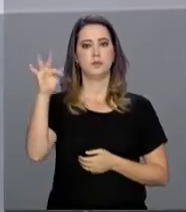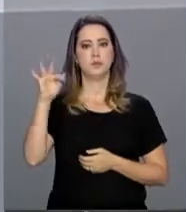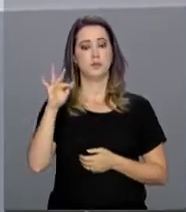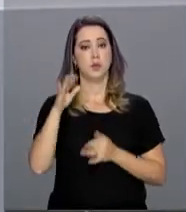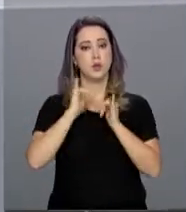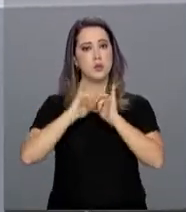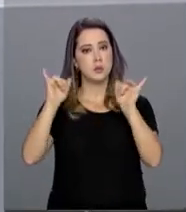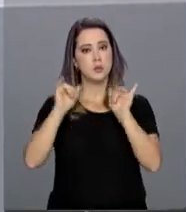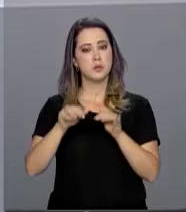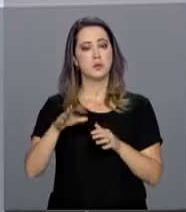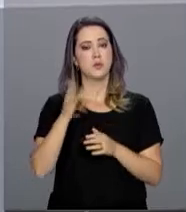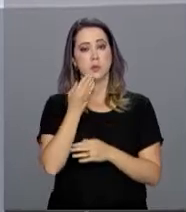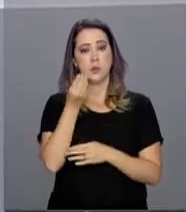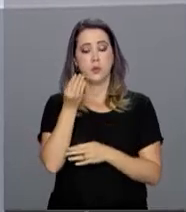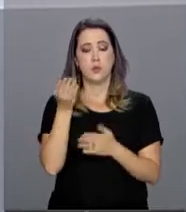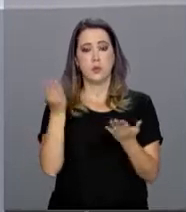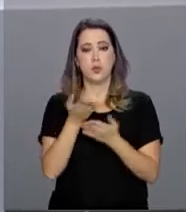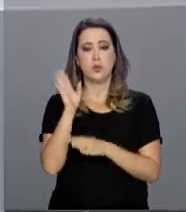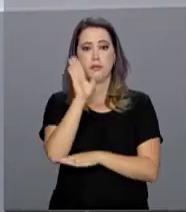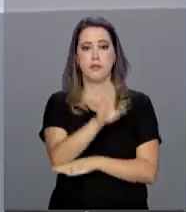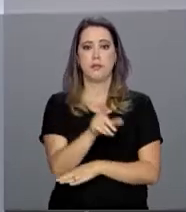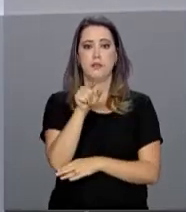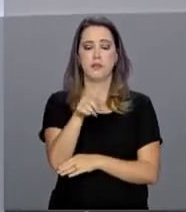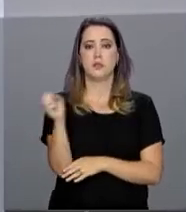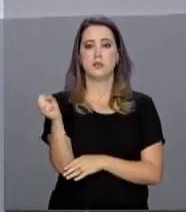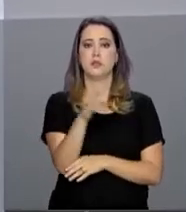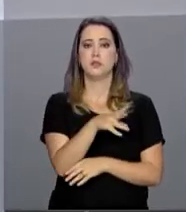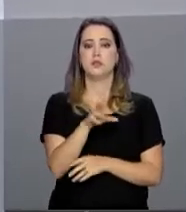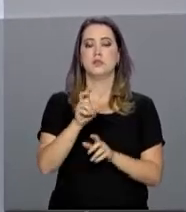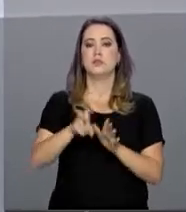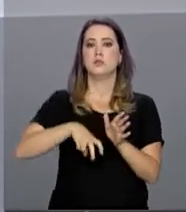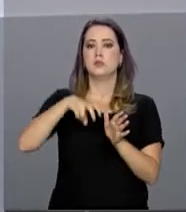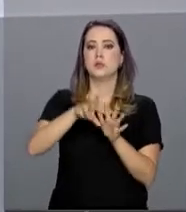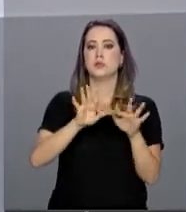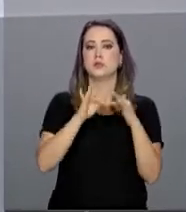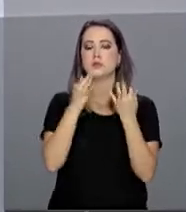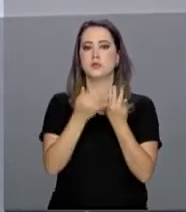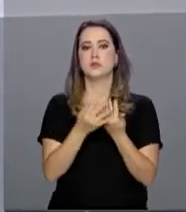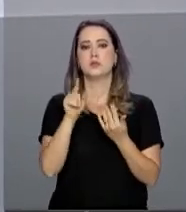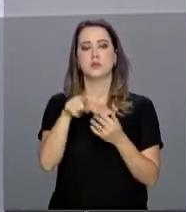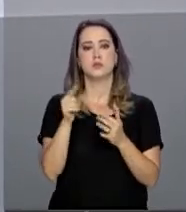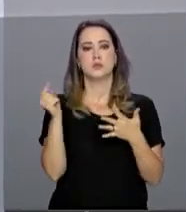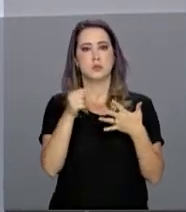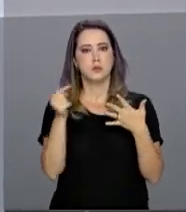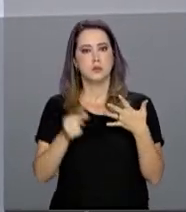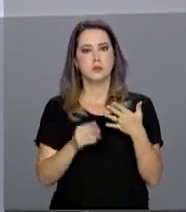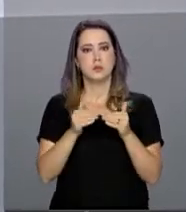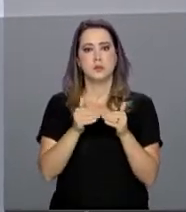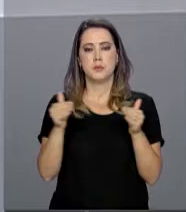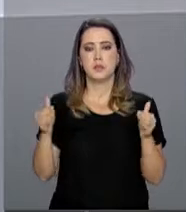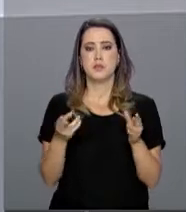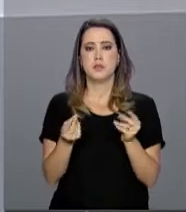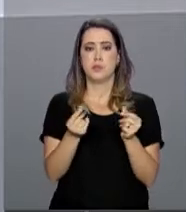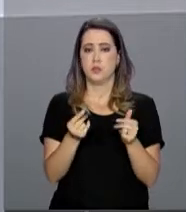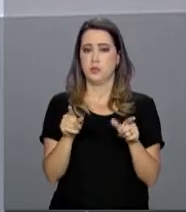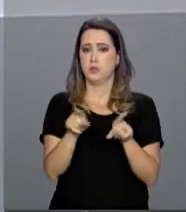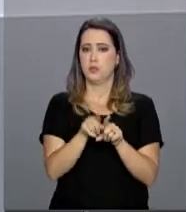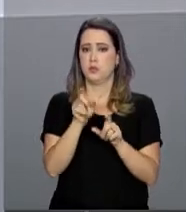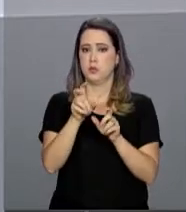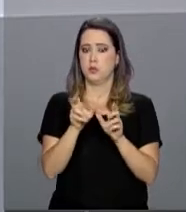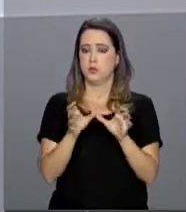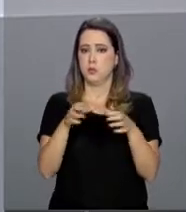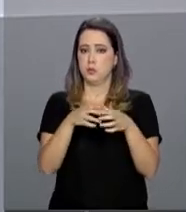anunciou nesta tarde novidades para a agricultura familiar uma das principais medidas é a ampliação do crédito destinado ao pequeno